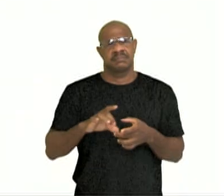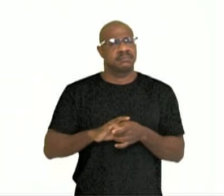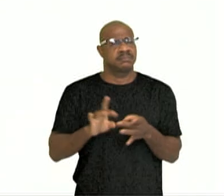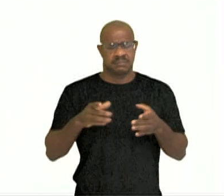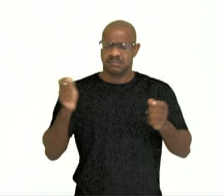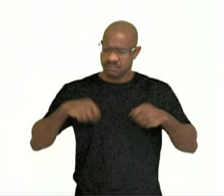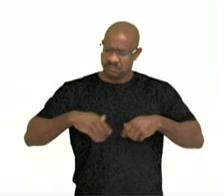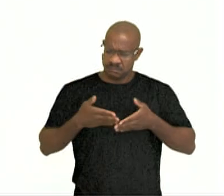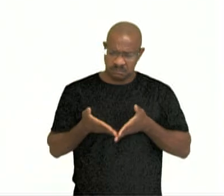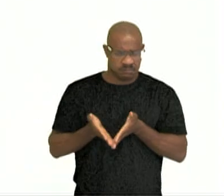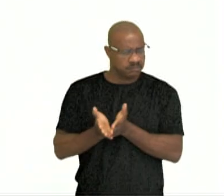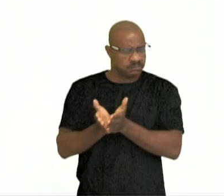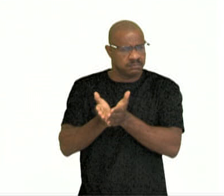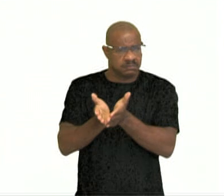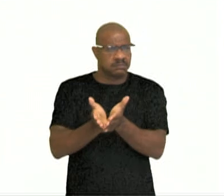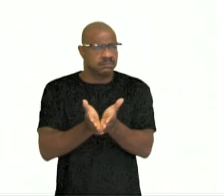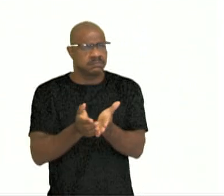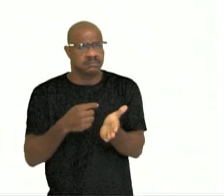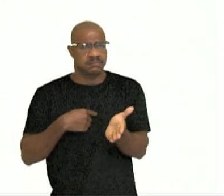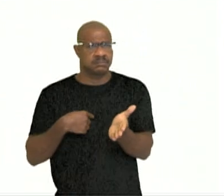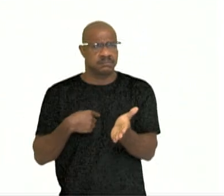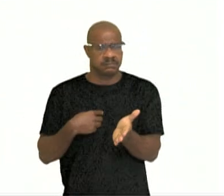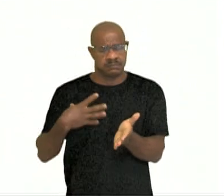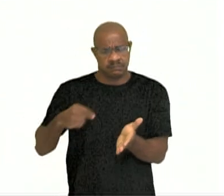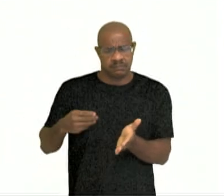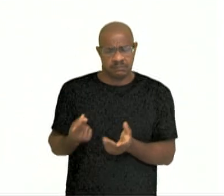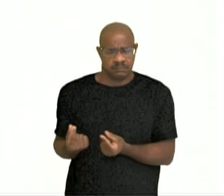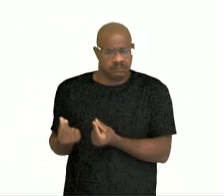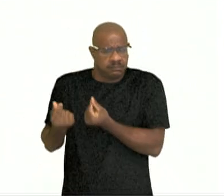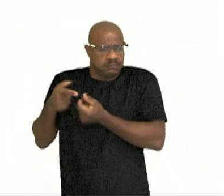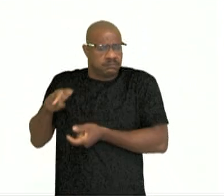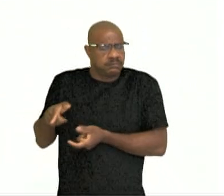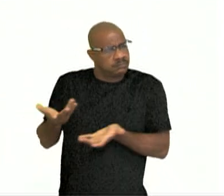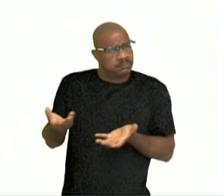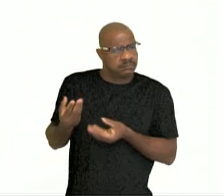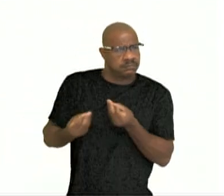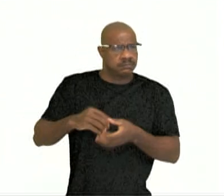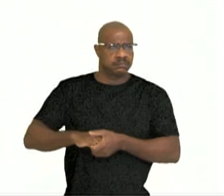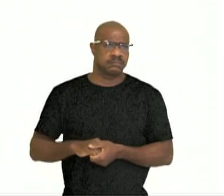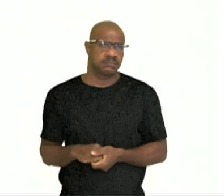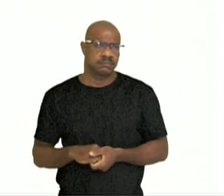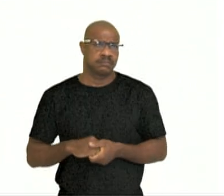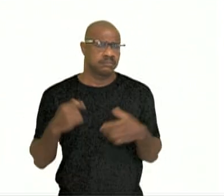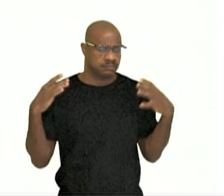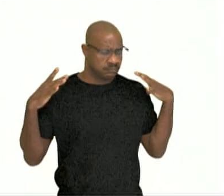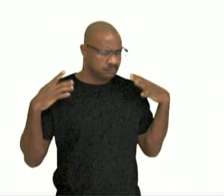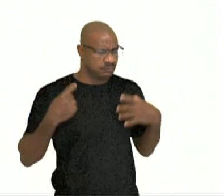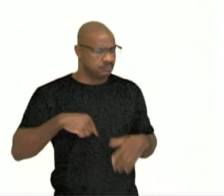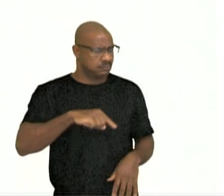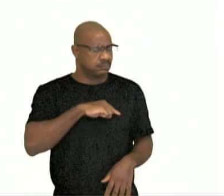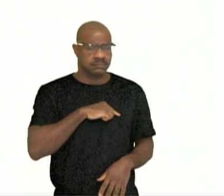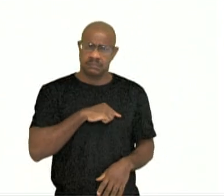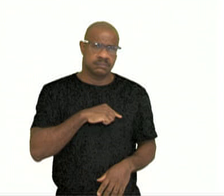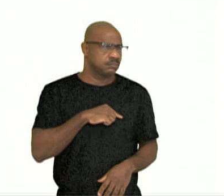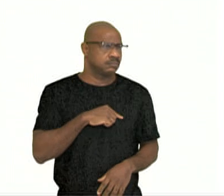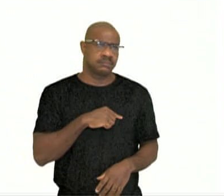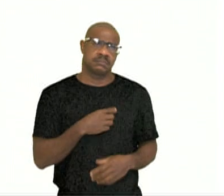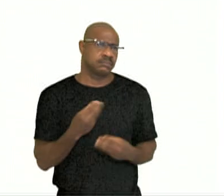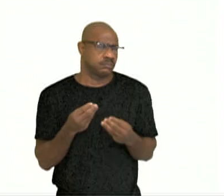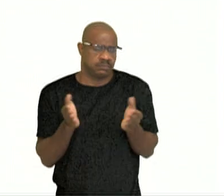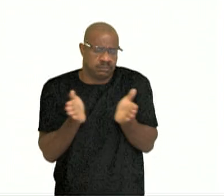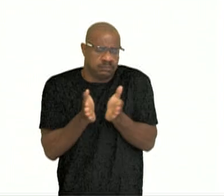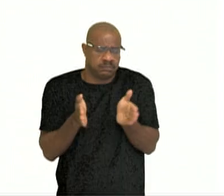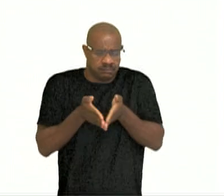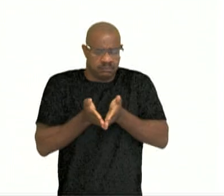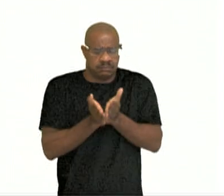sou fidalgo de solar. É bem que me recolhais. Anjo, para vossa fantasia, muito pequena é